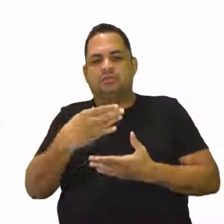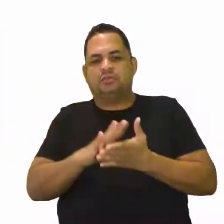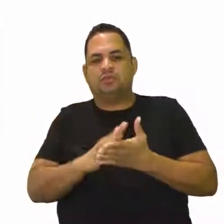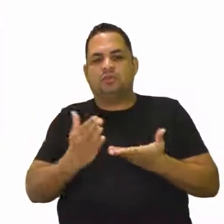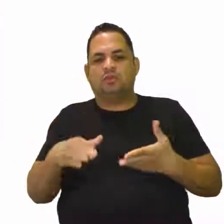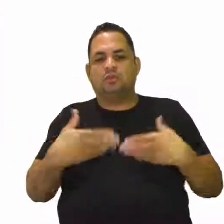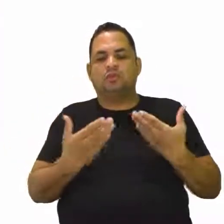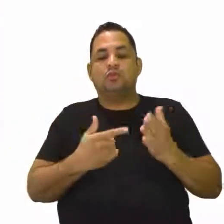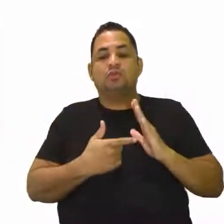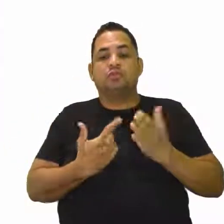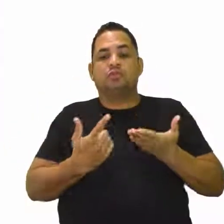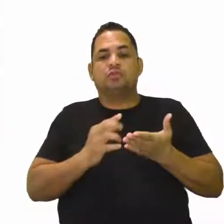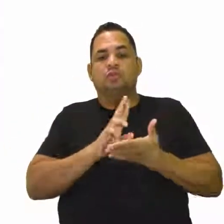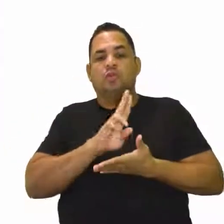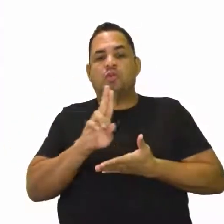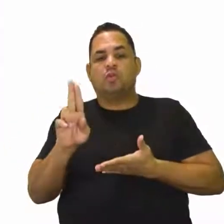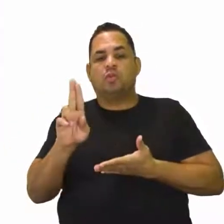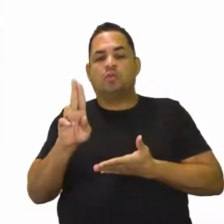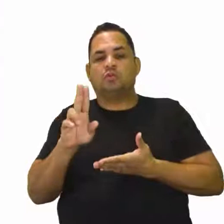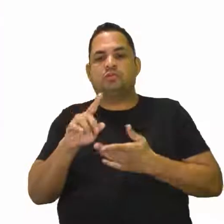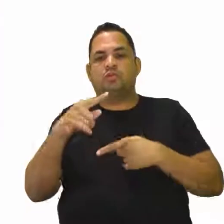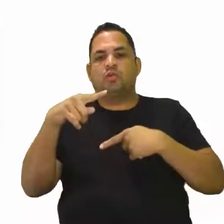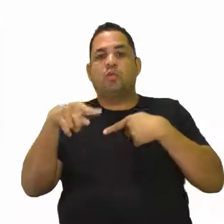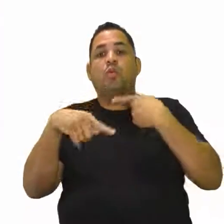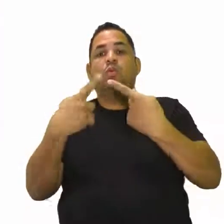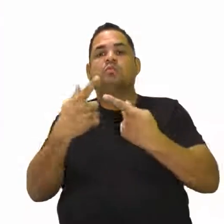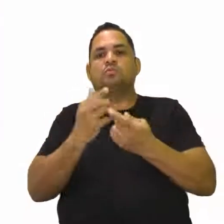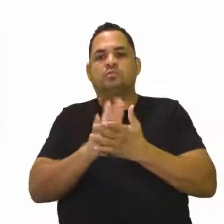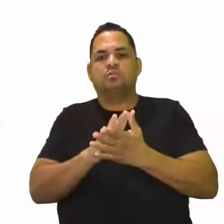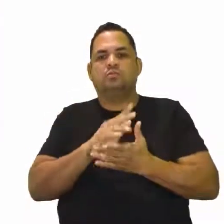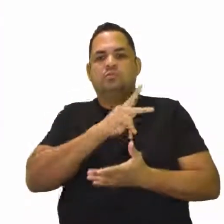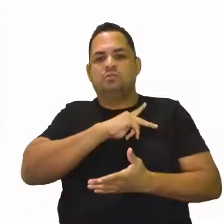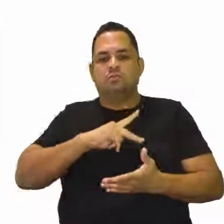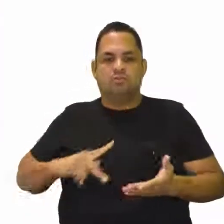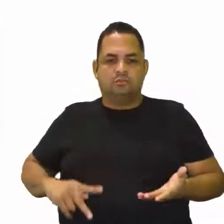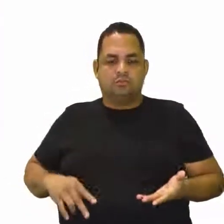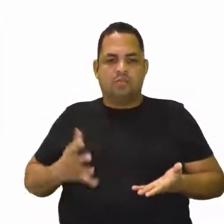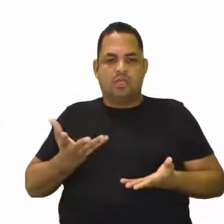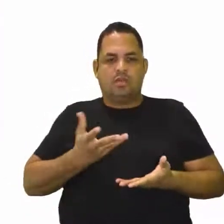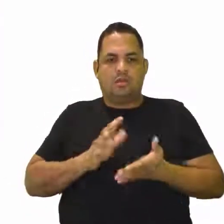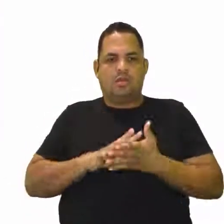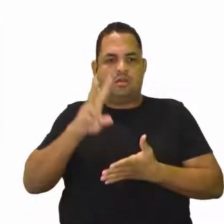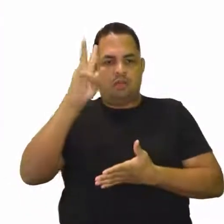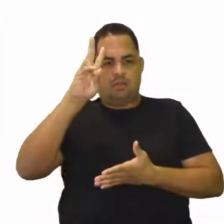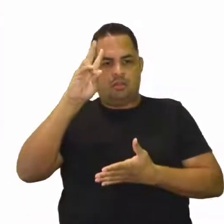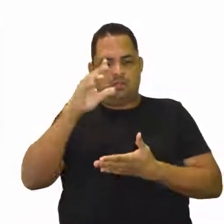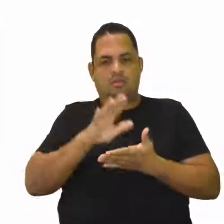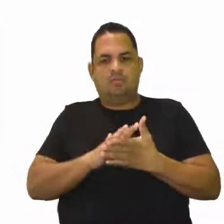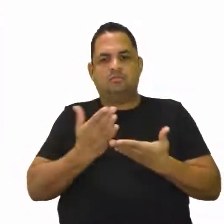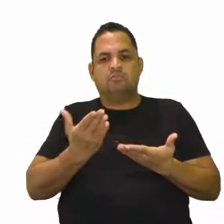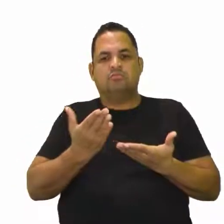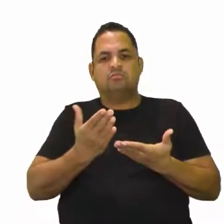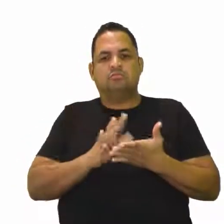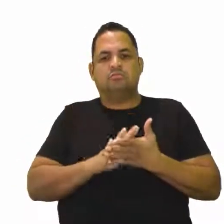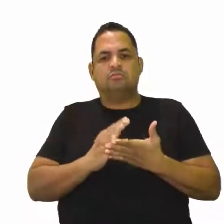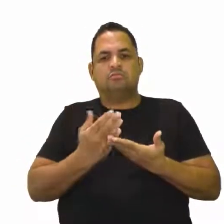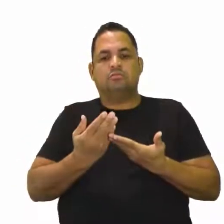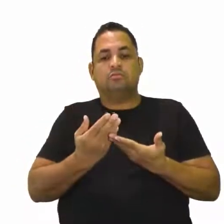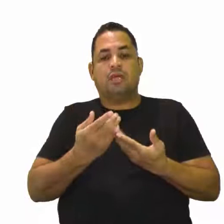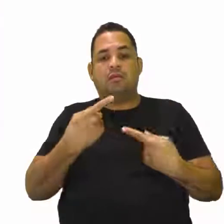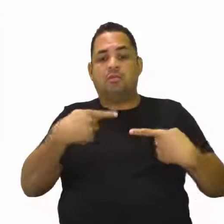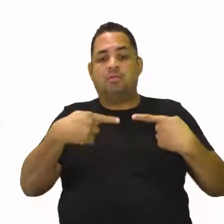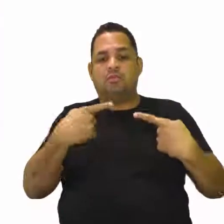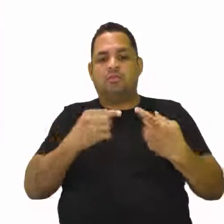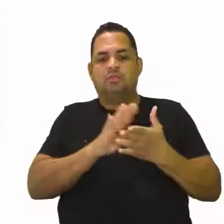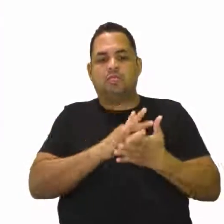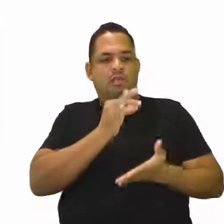no momento da indicação do nome do próximo presidente. Eu quero lembrar vocês que aí nós estávamos em plena política café com